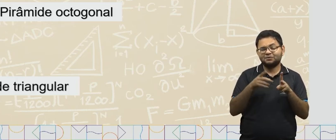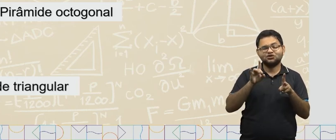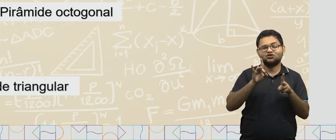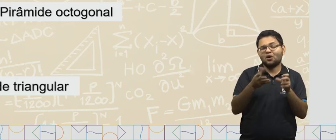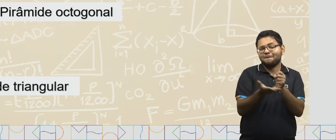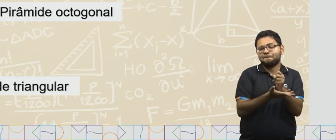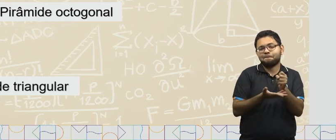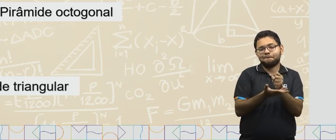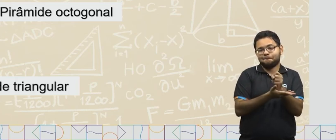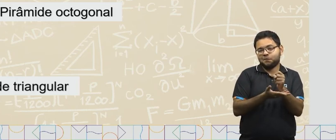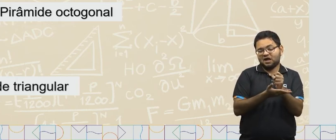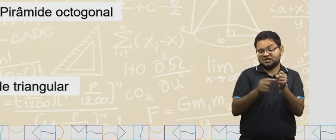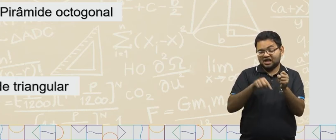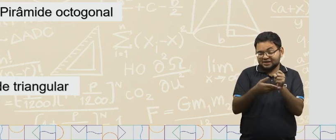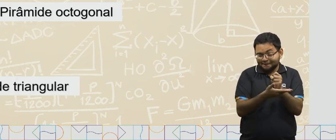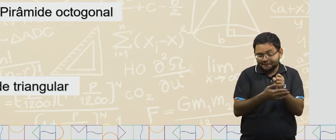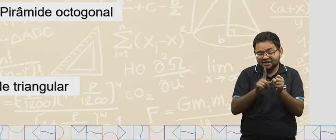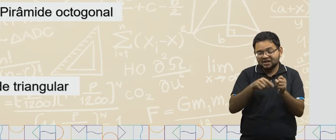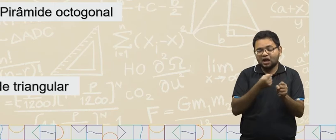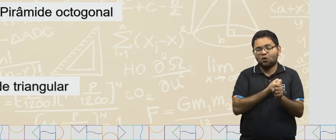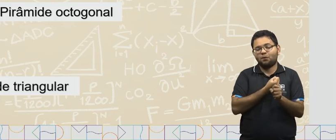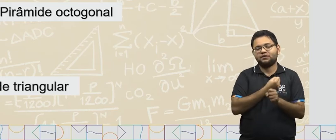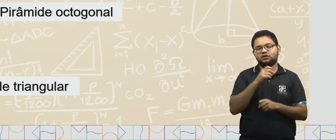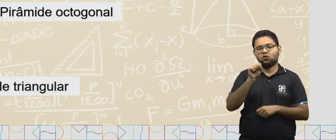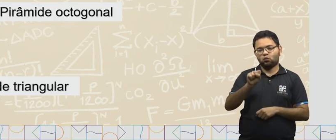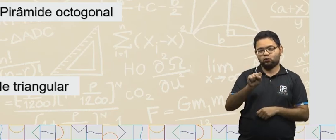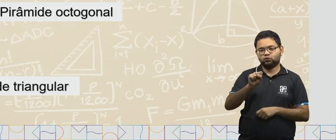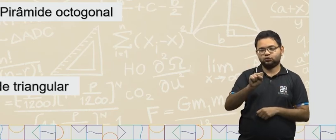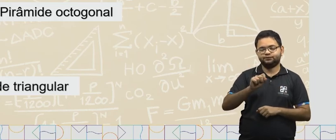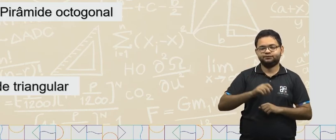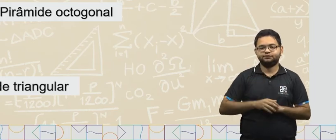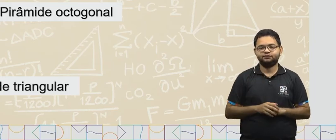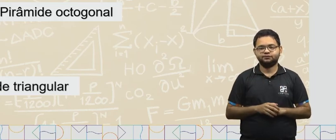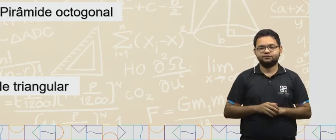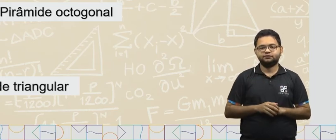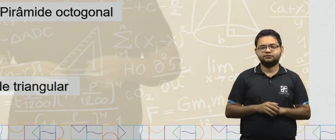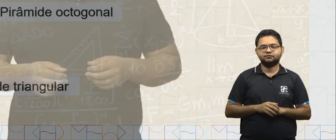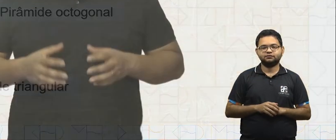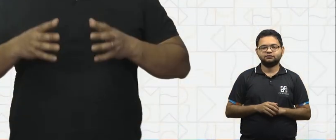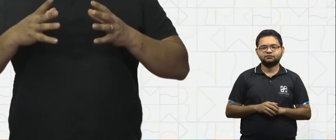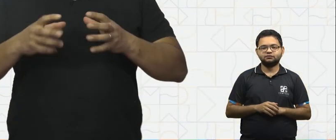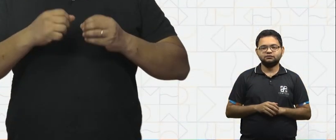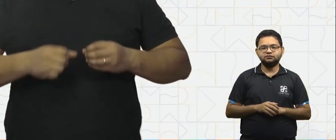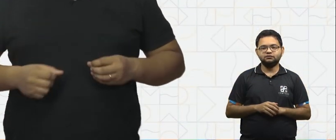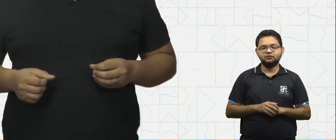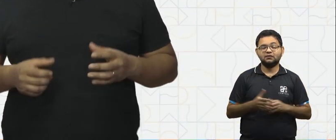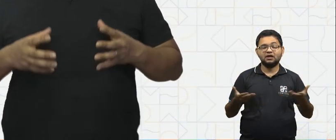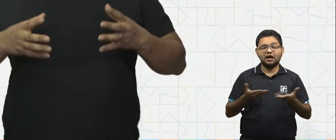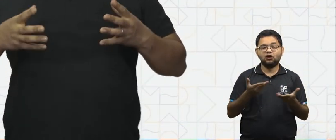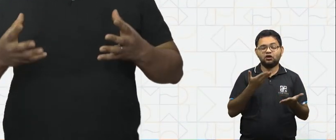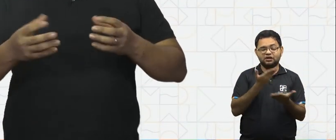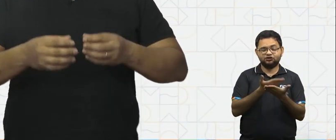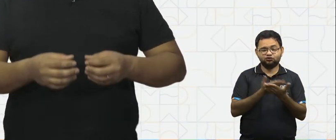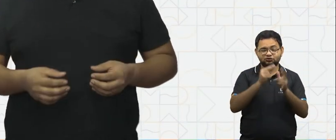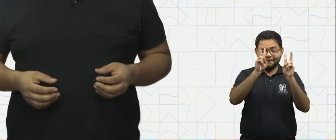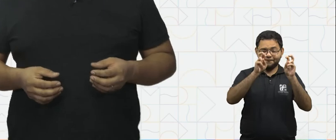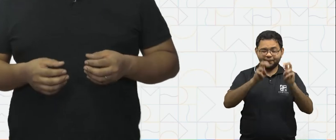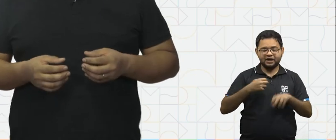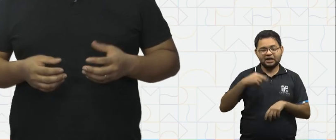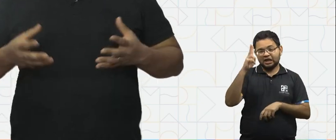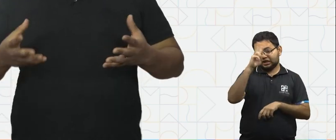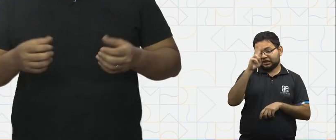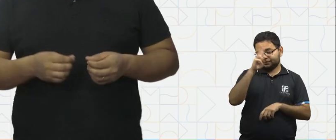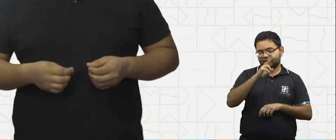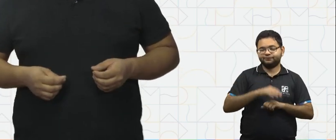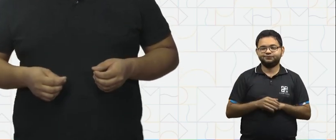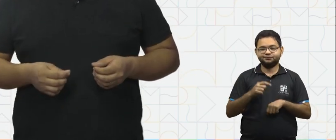é octogonal, ou seja, tem 8 lados, 8, tá bom? Agora vamos lembrar um pouco do